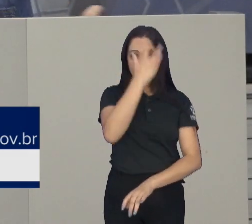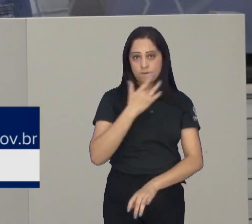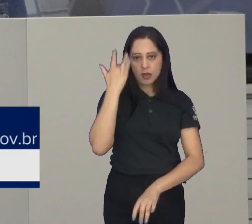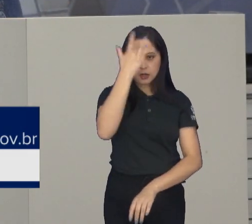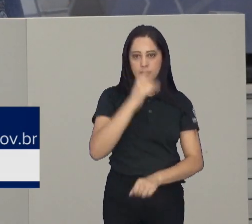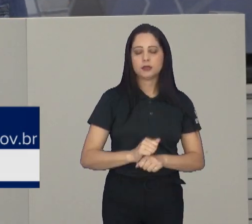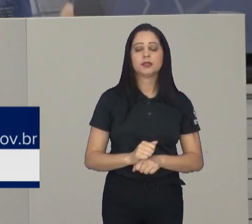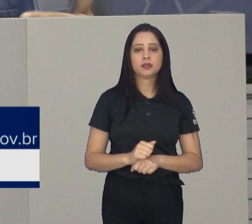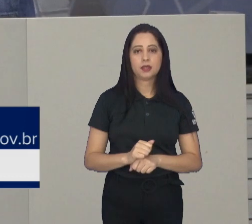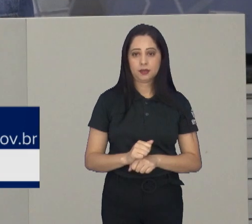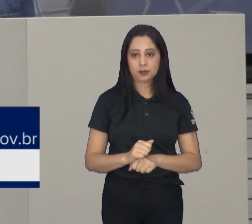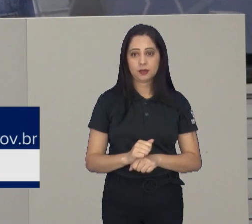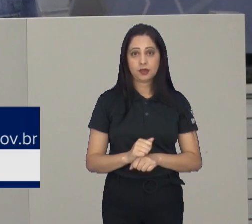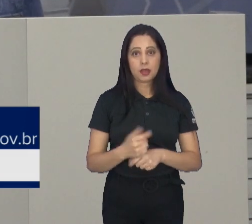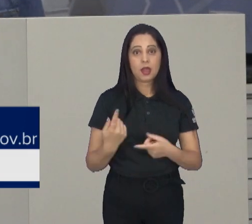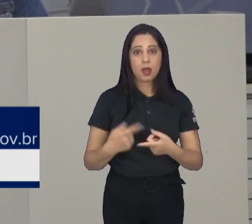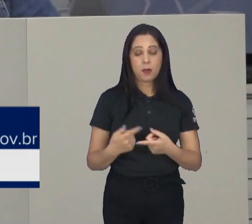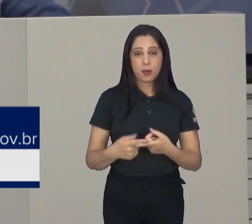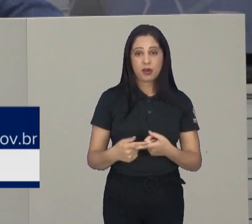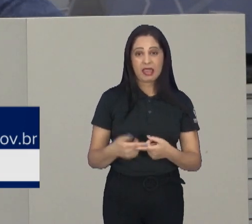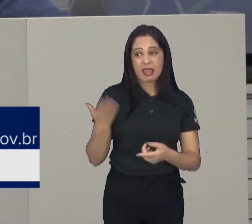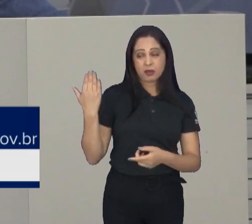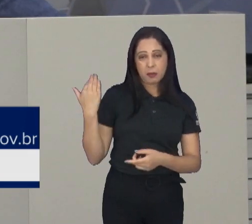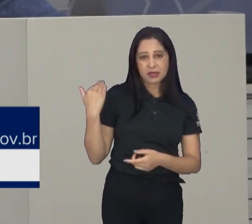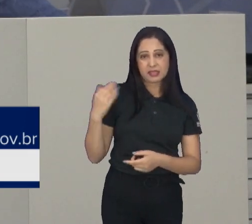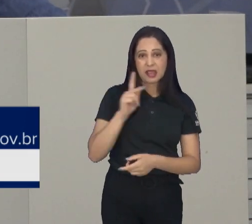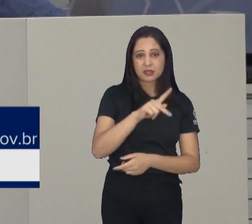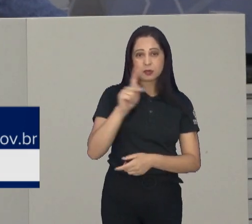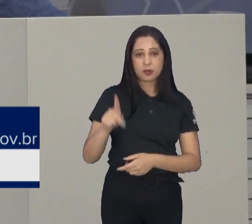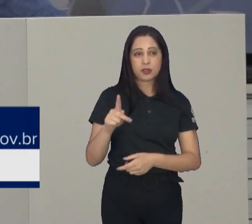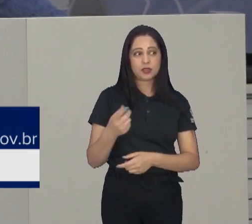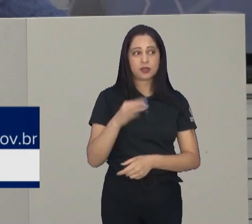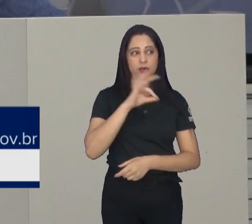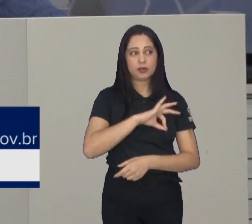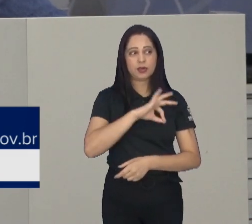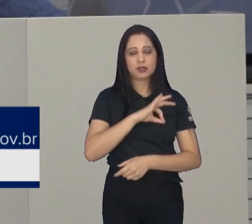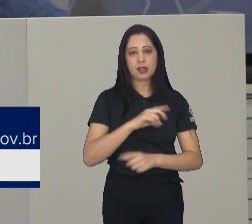do país que recebiam bem menos que um piso salarial,